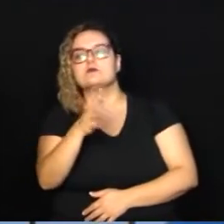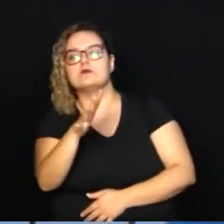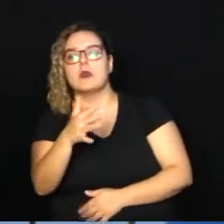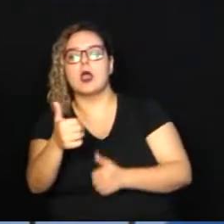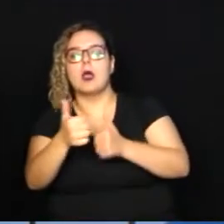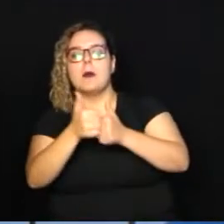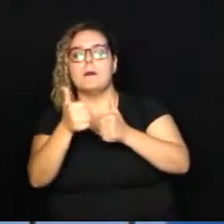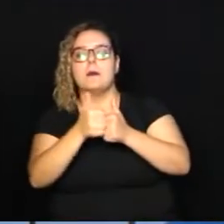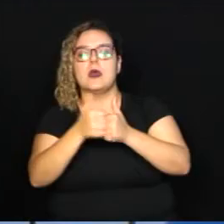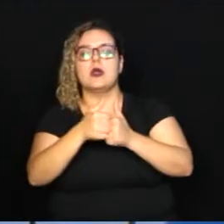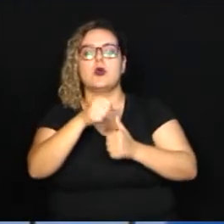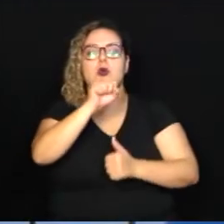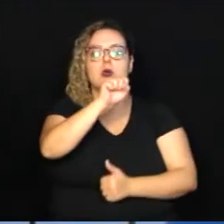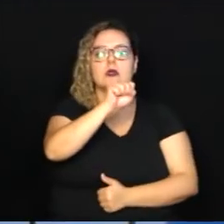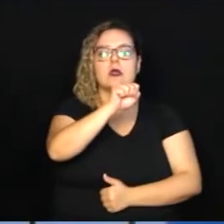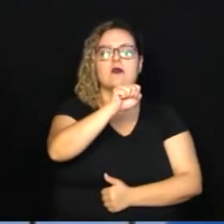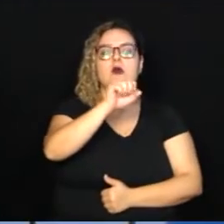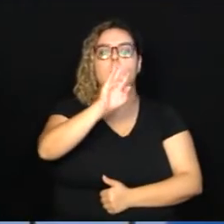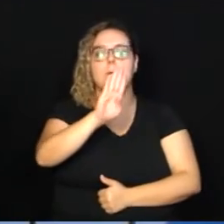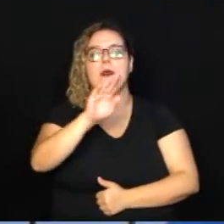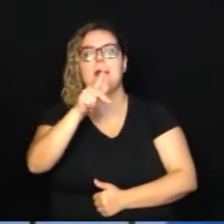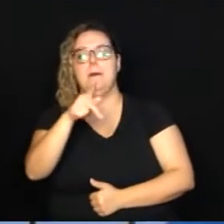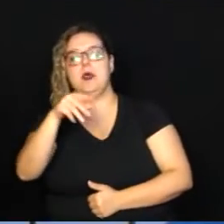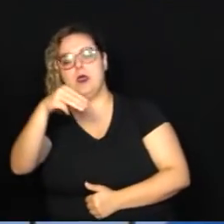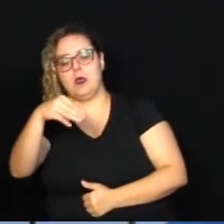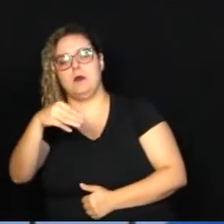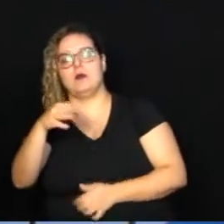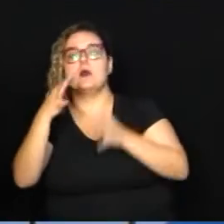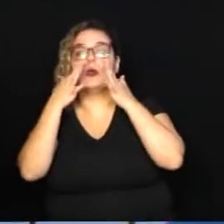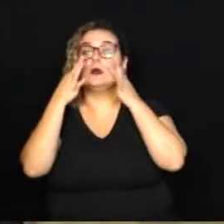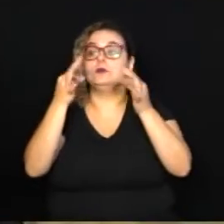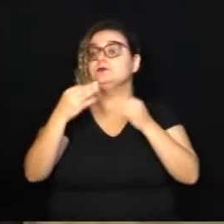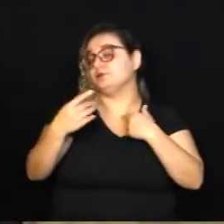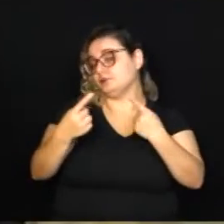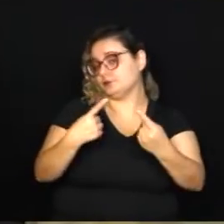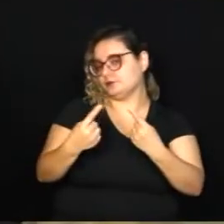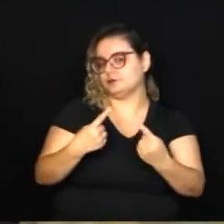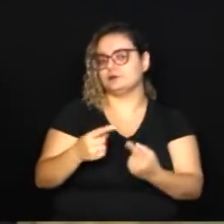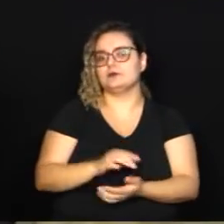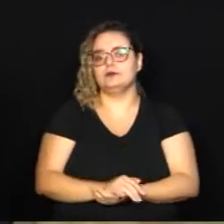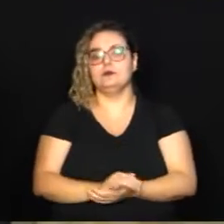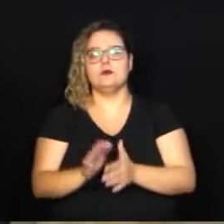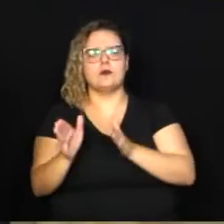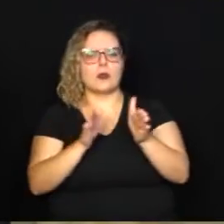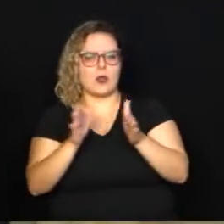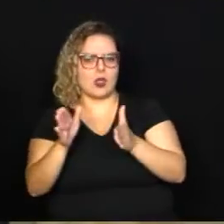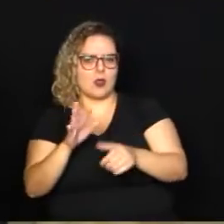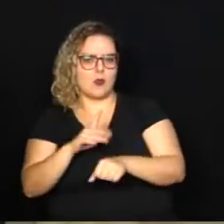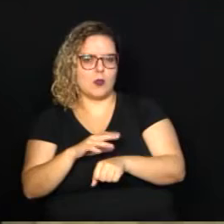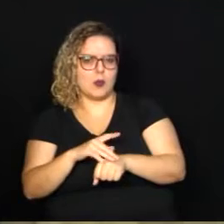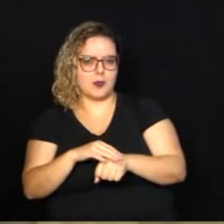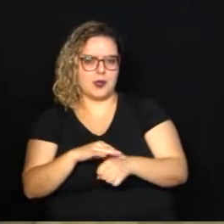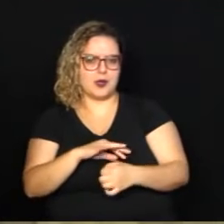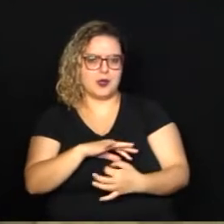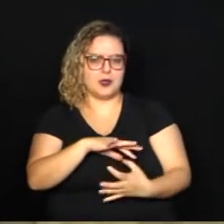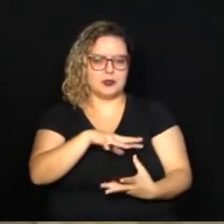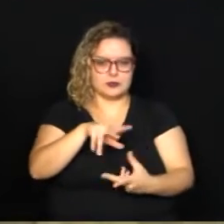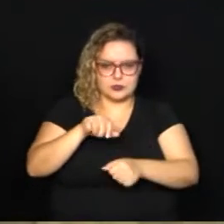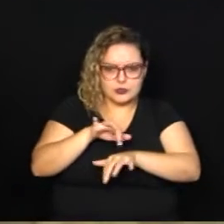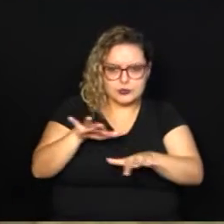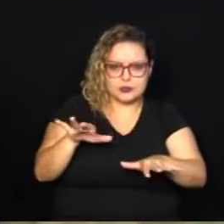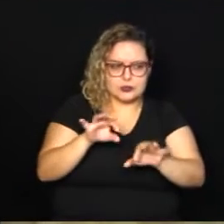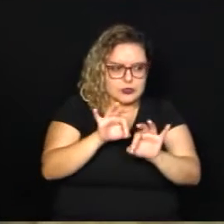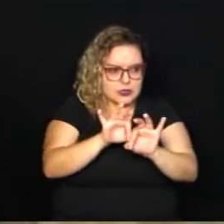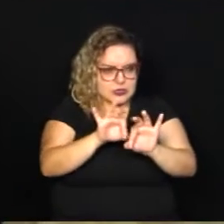perto do 8º BPM. Então, fique atento nessa região. Nesta pandemia que a gente pede o distanciamento pessoal,